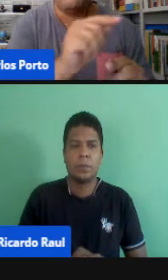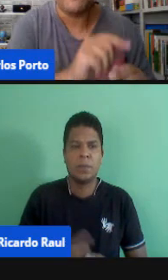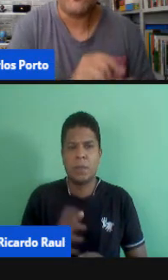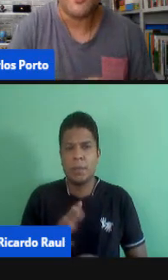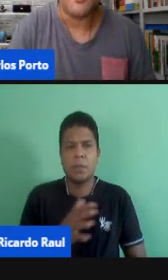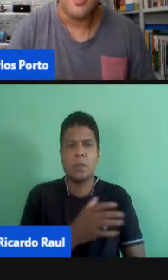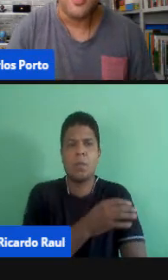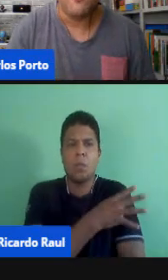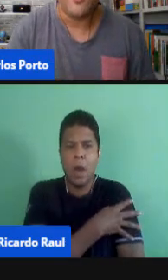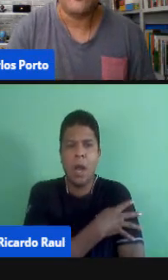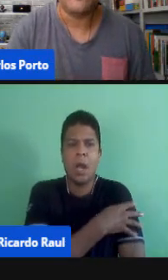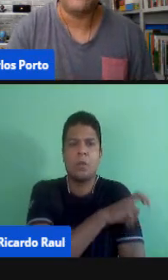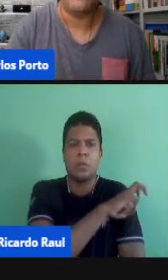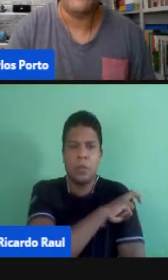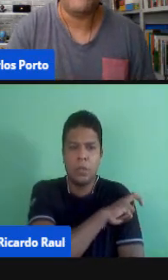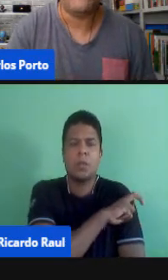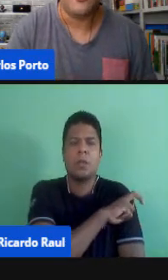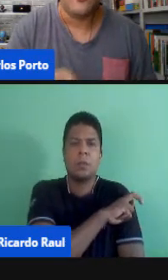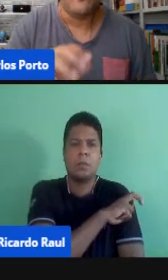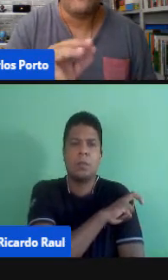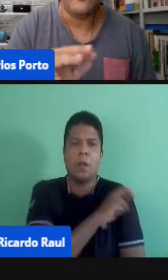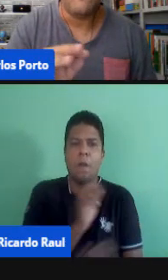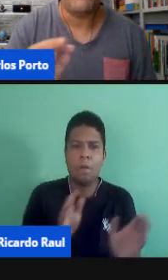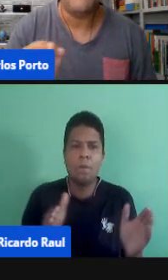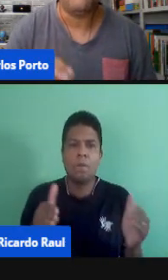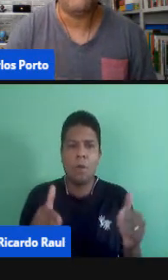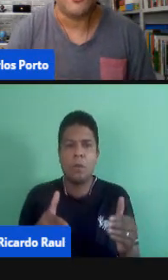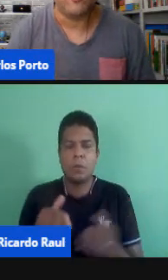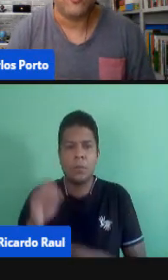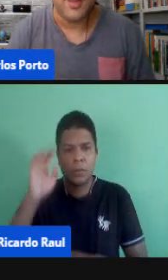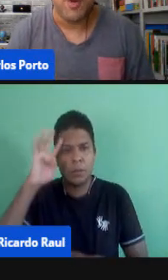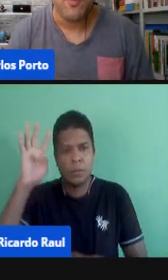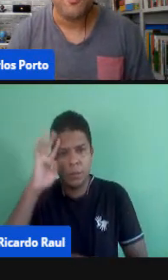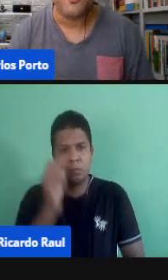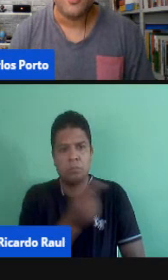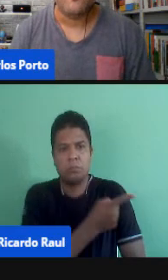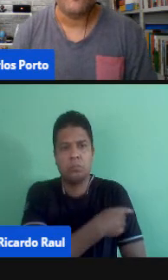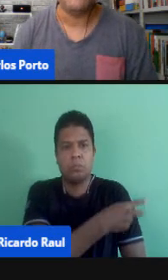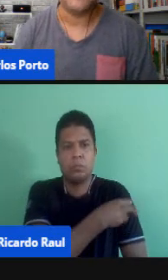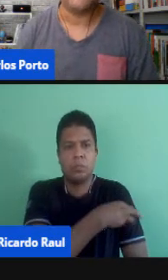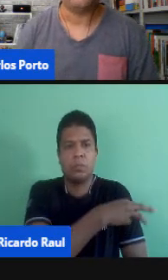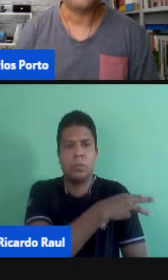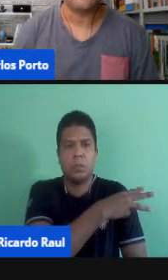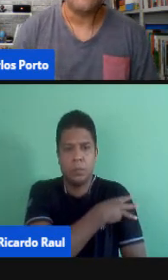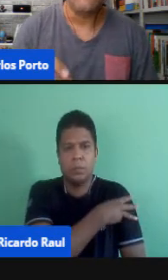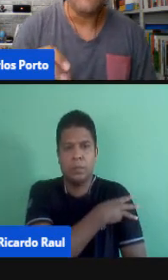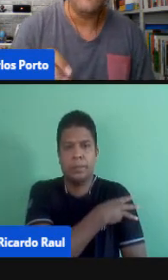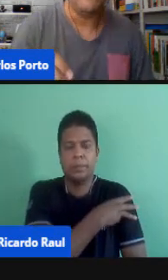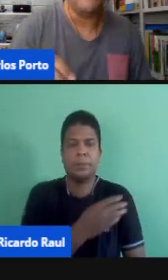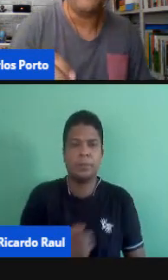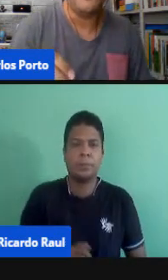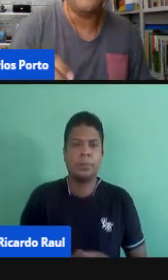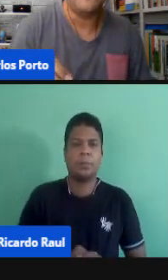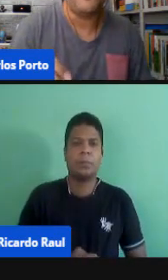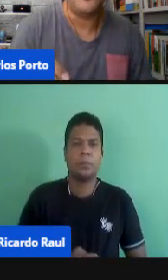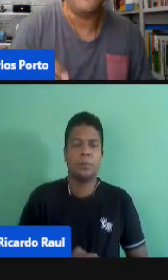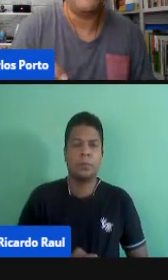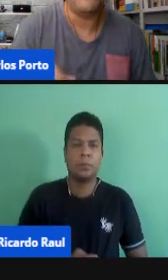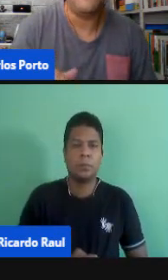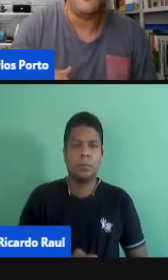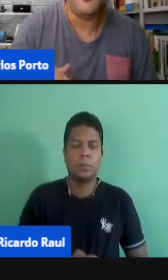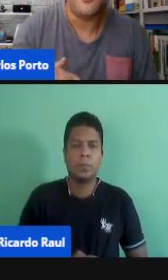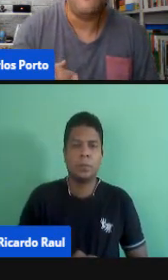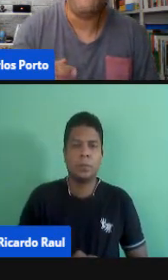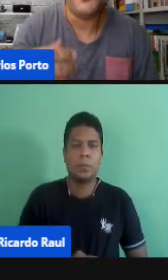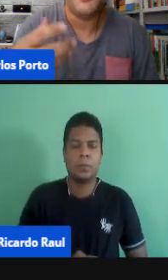ano, depois faço uma reflexão sobre os 3 primeiros anos, tá bom? Vamos lá. Então, nós